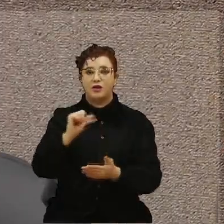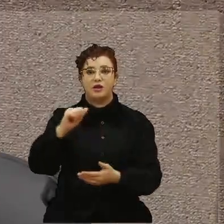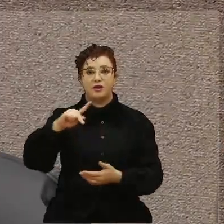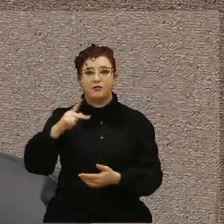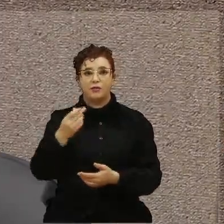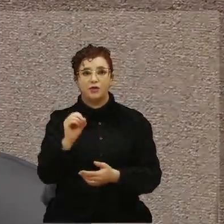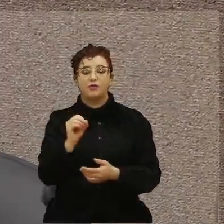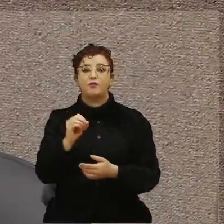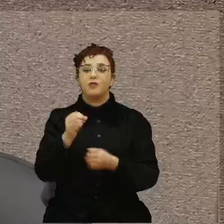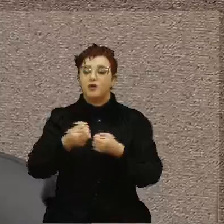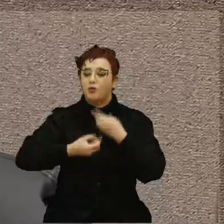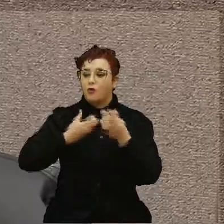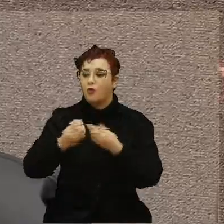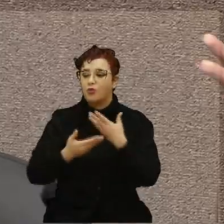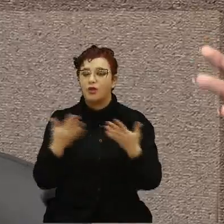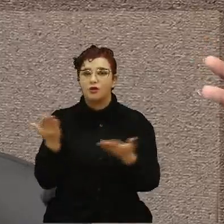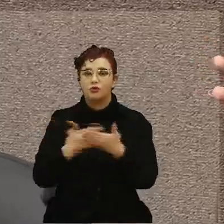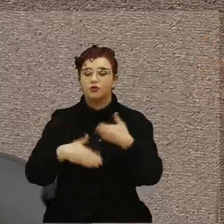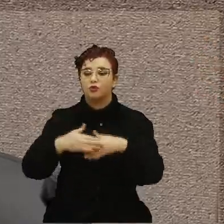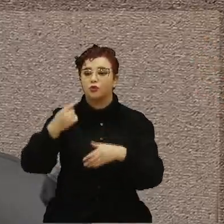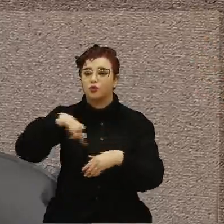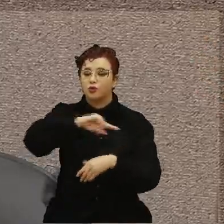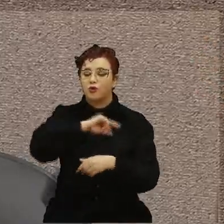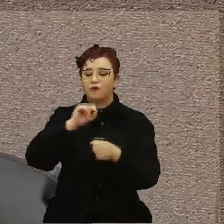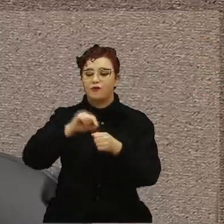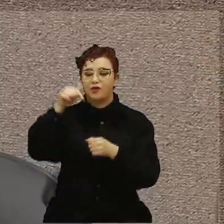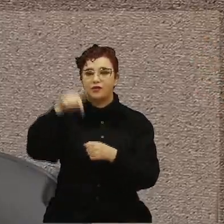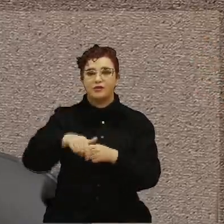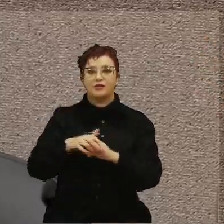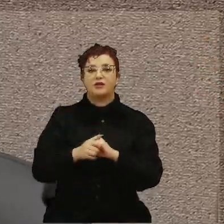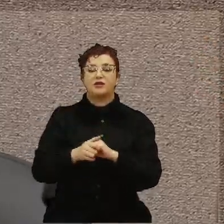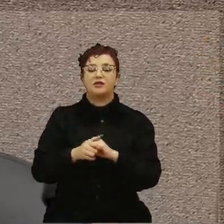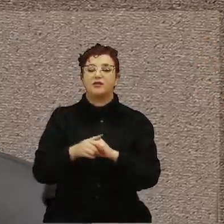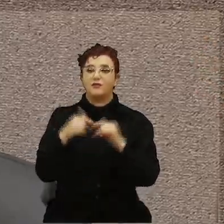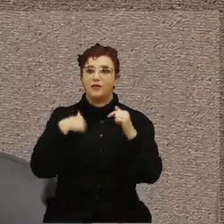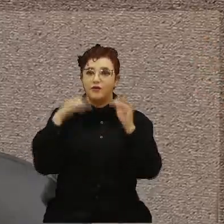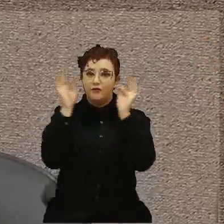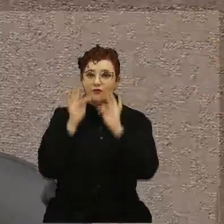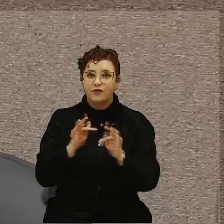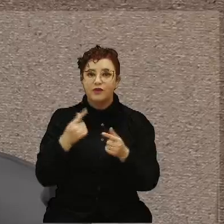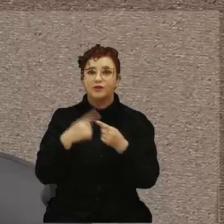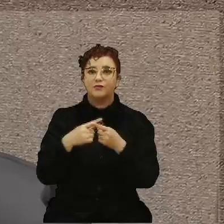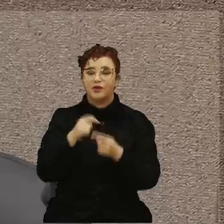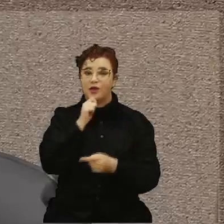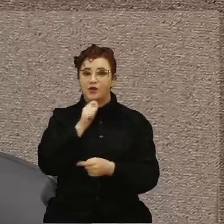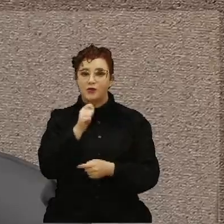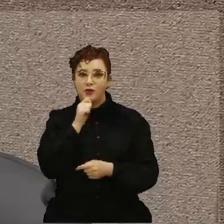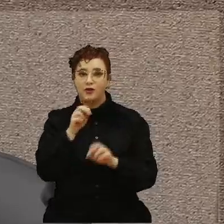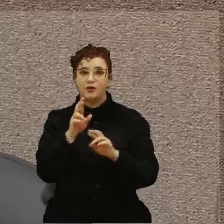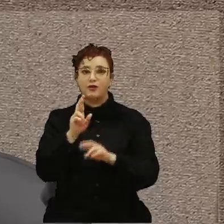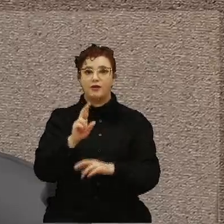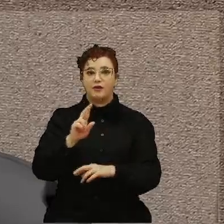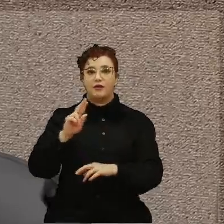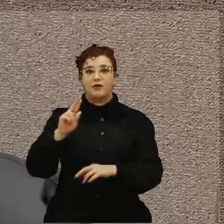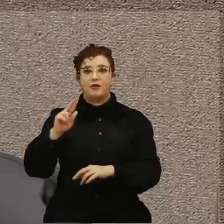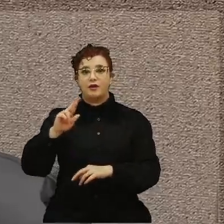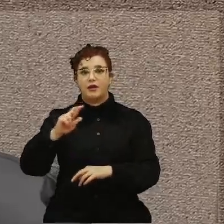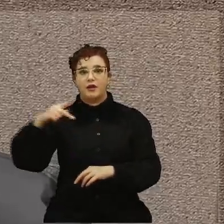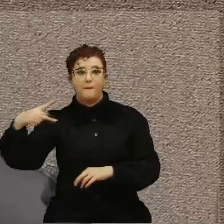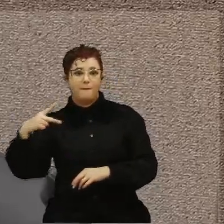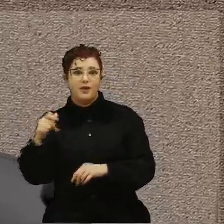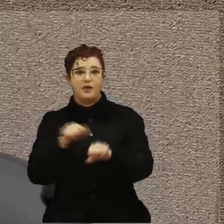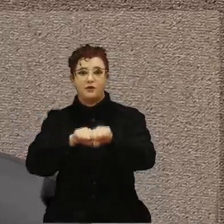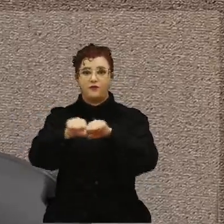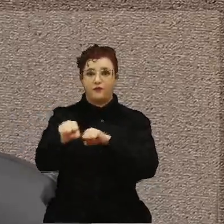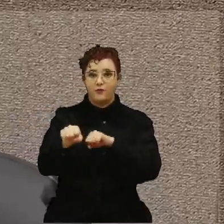contar um pouquinho de tudo que nós fazemos por aqui. E eu também fico muito feliz porque jornalista e relações públicas de formação, mas fui